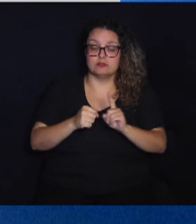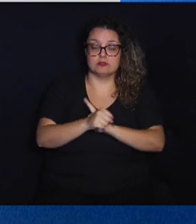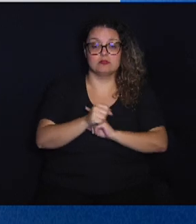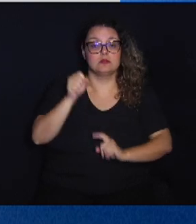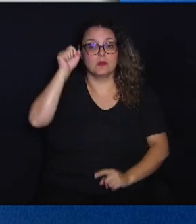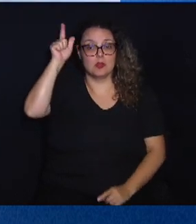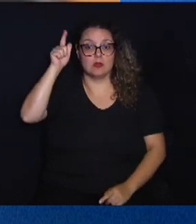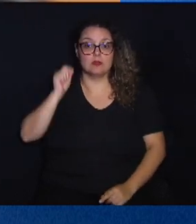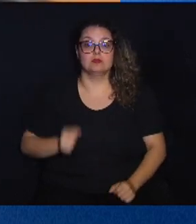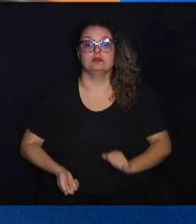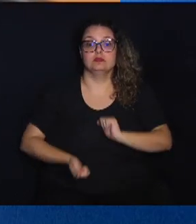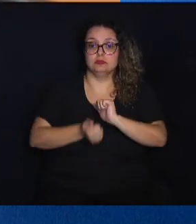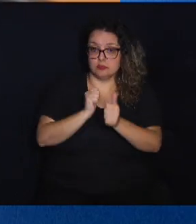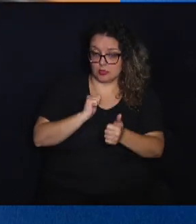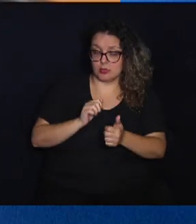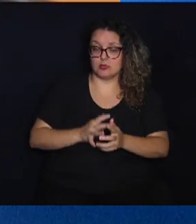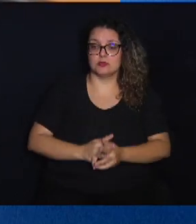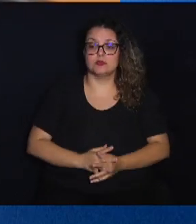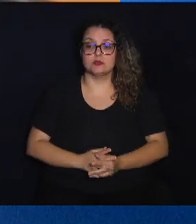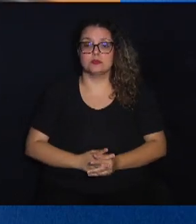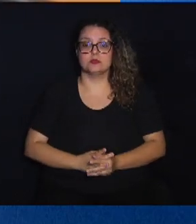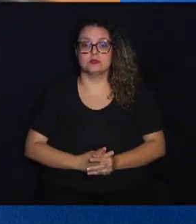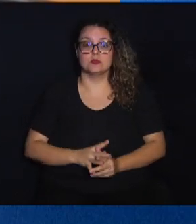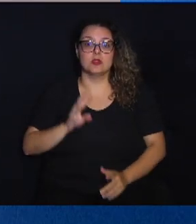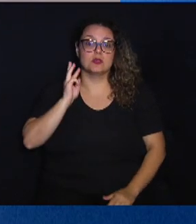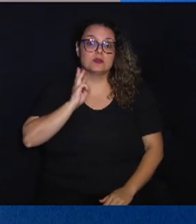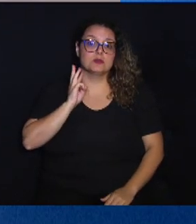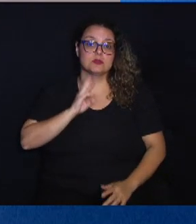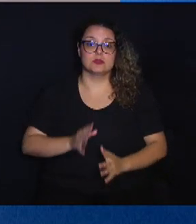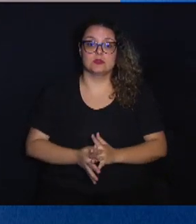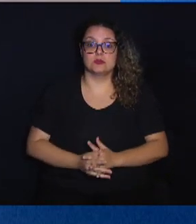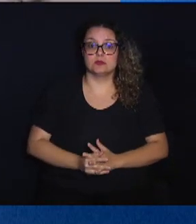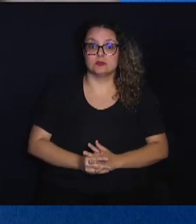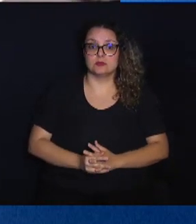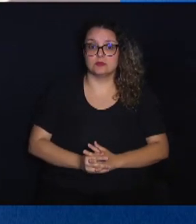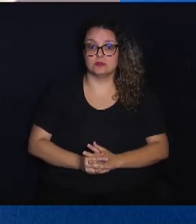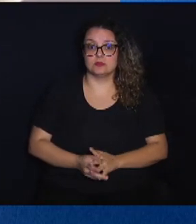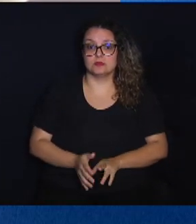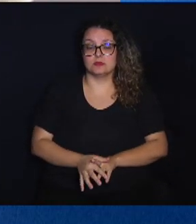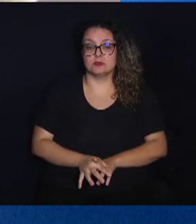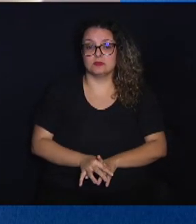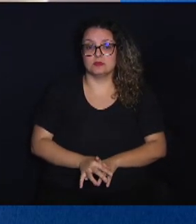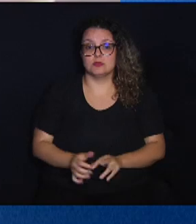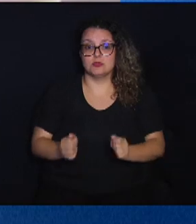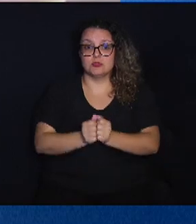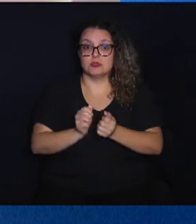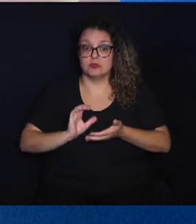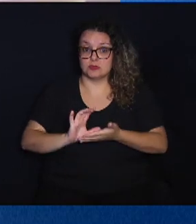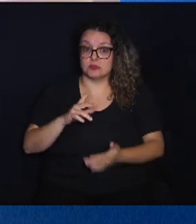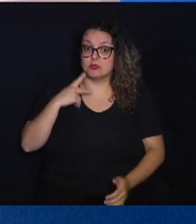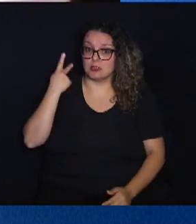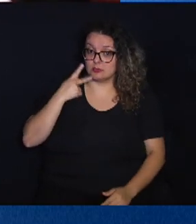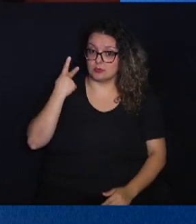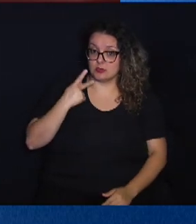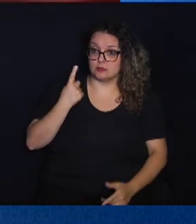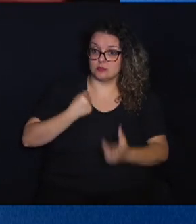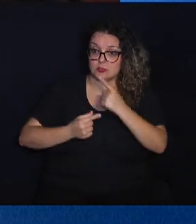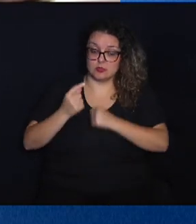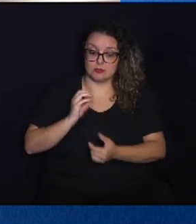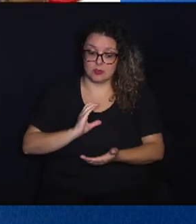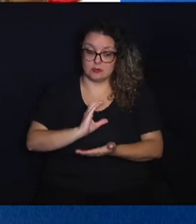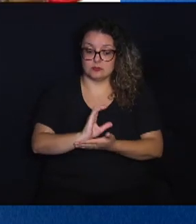e esporte. Cecílio Santos define, em conjunto com o Conselho Político, destinação das